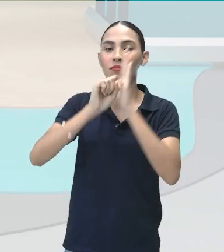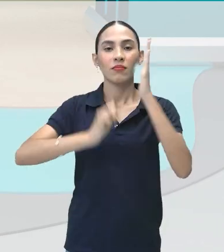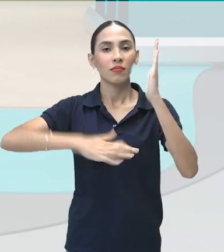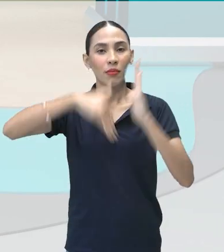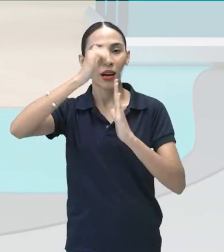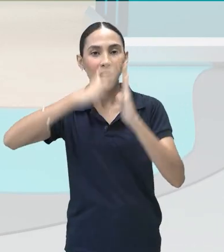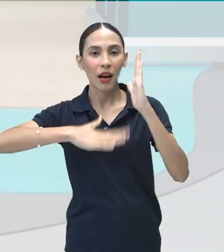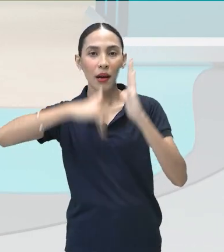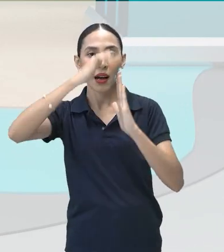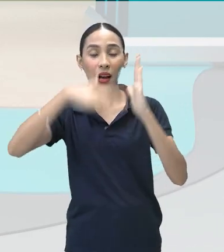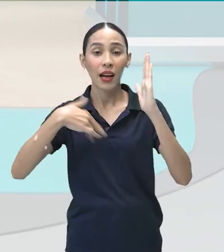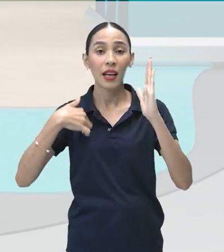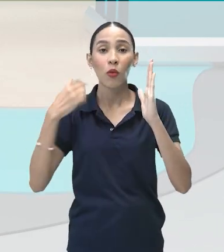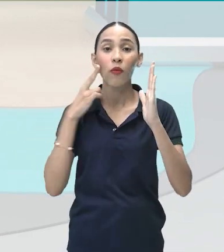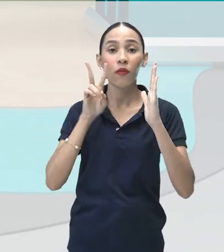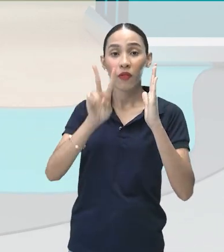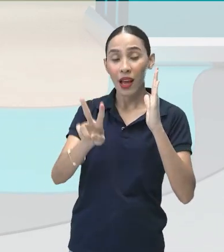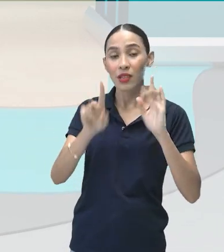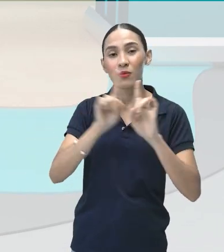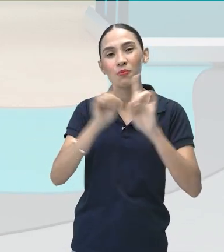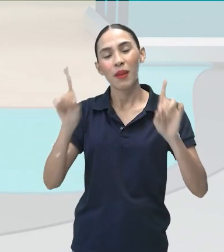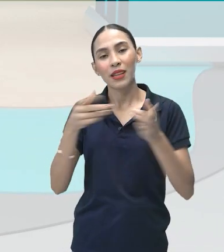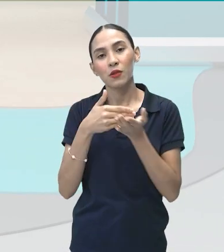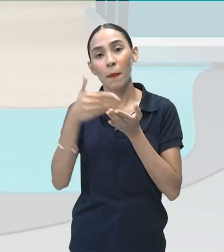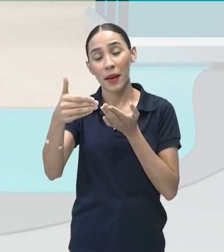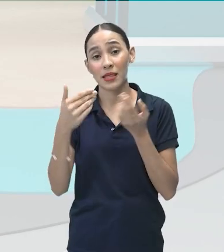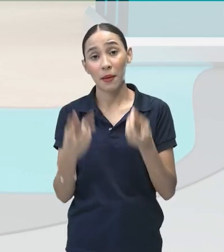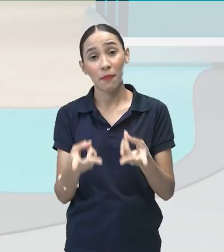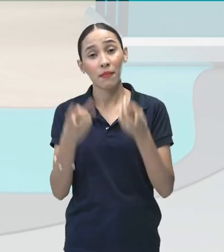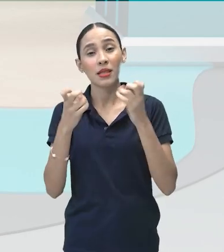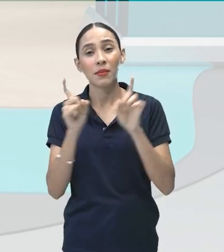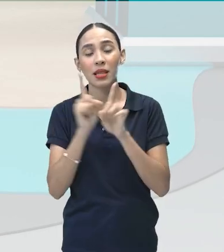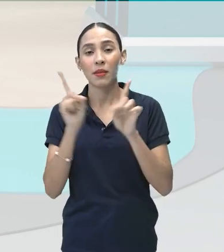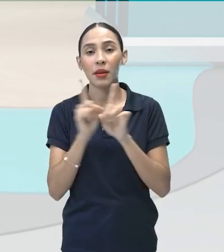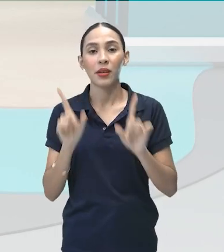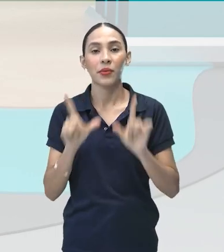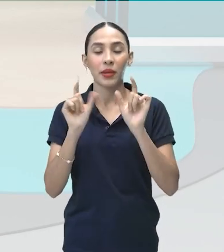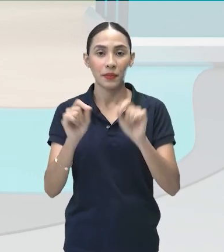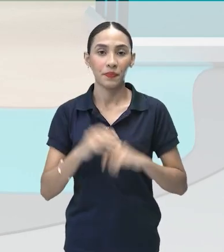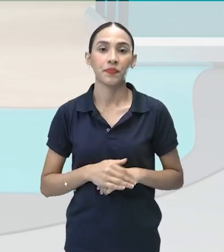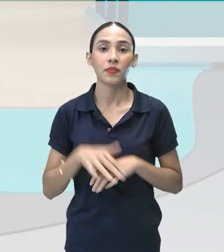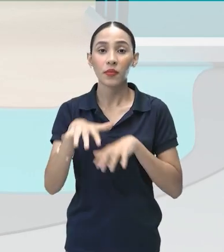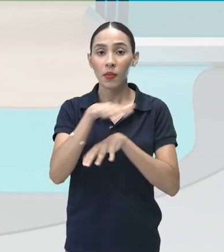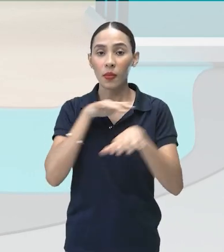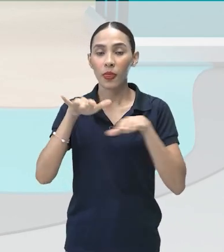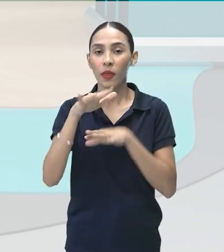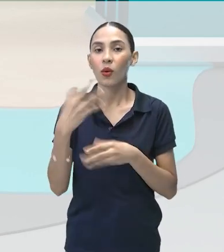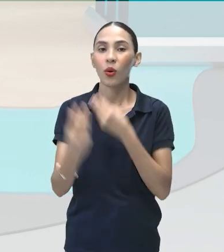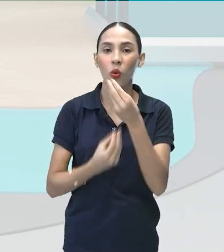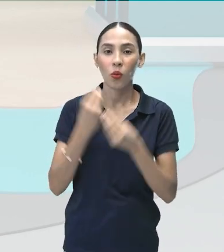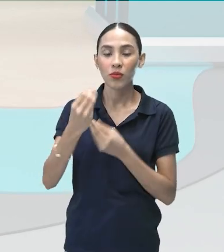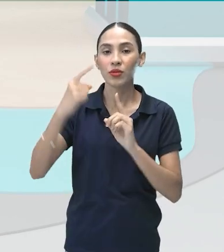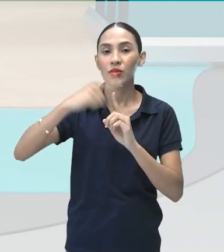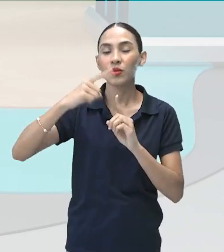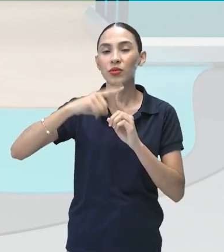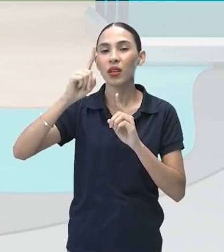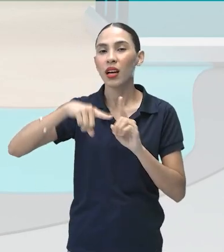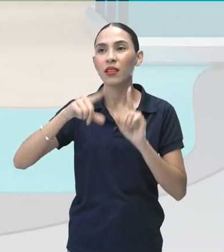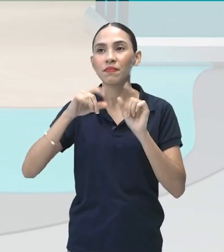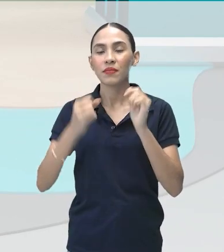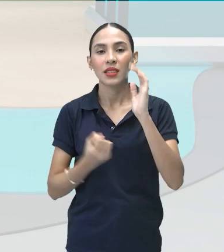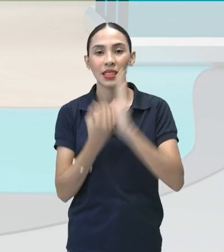aquela imagem que eu estou vendo. Ele começa a perceber, né, de um determinado momento, esse movimento, que as formas eram